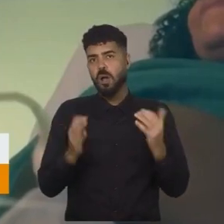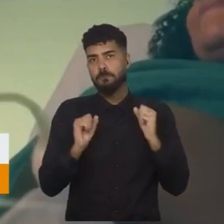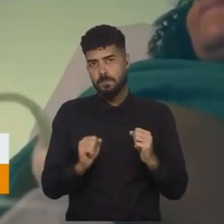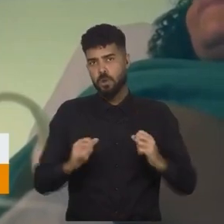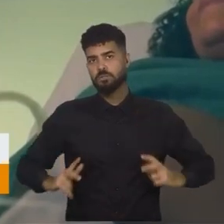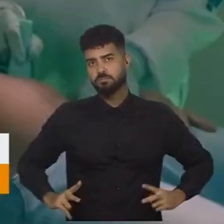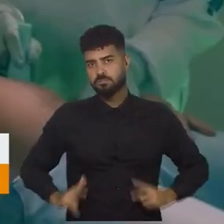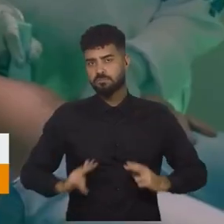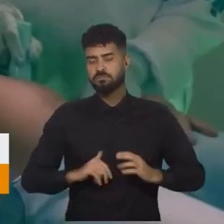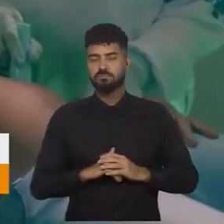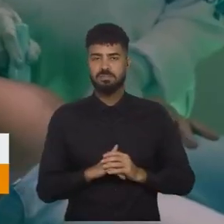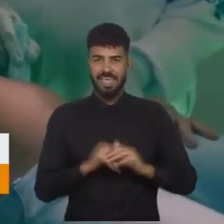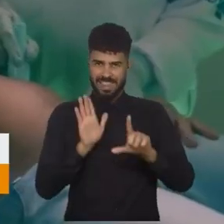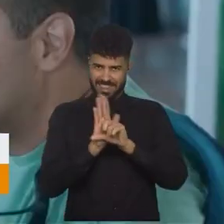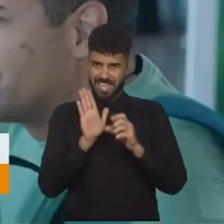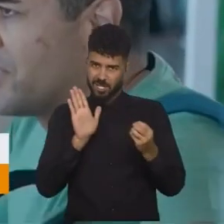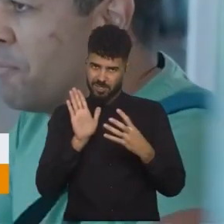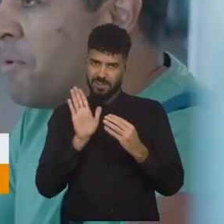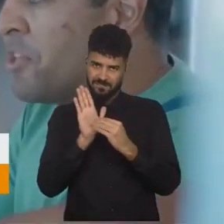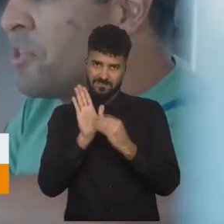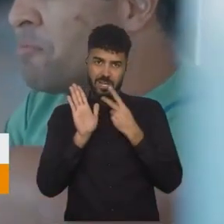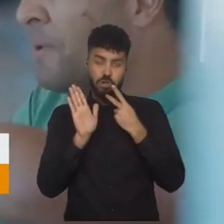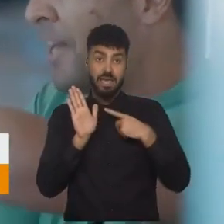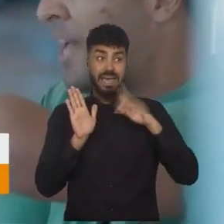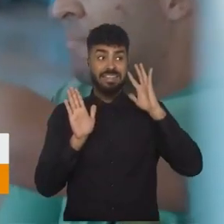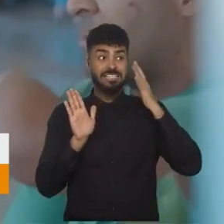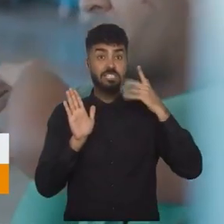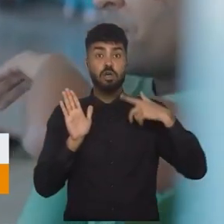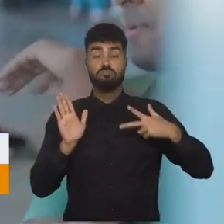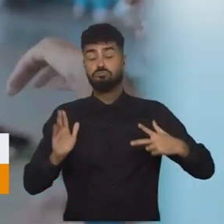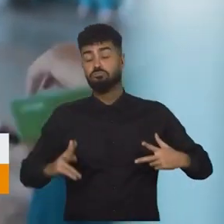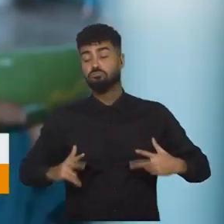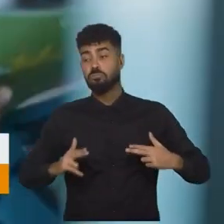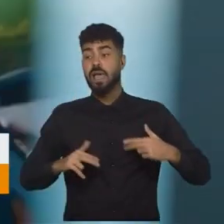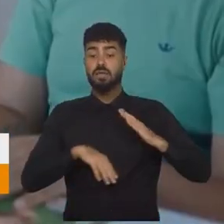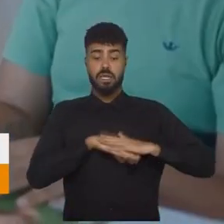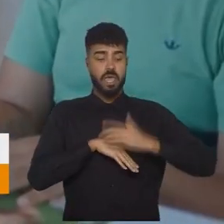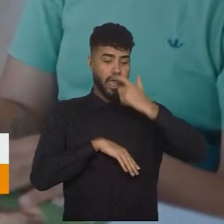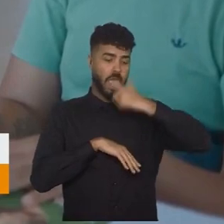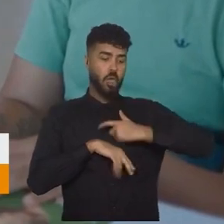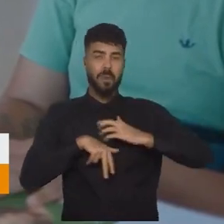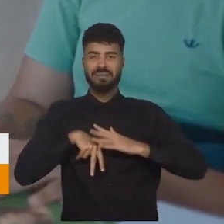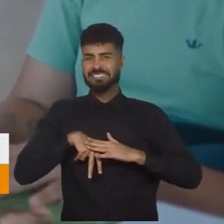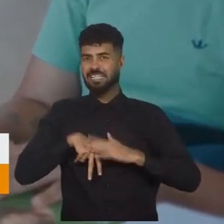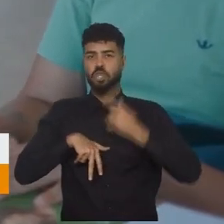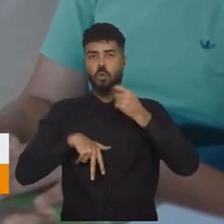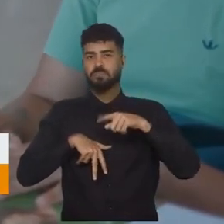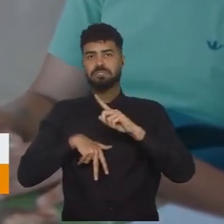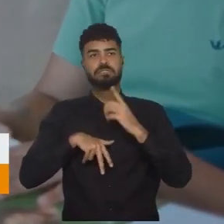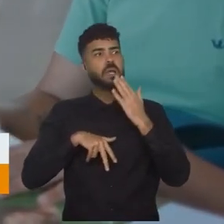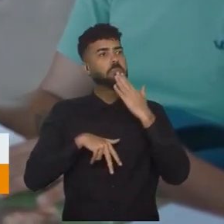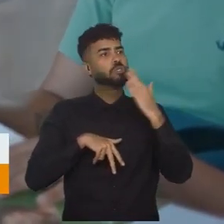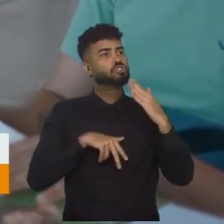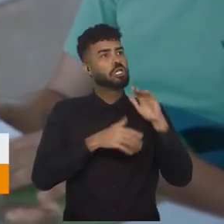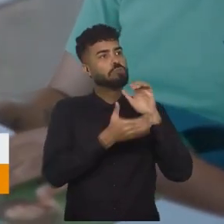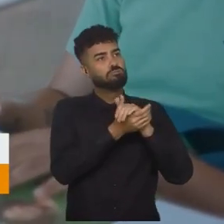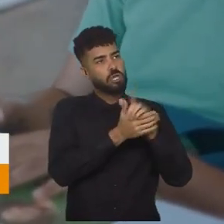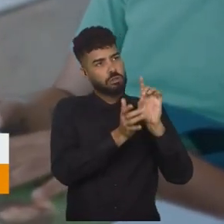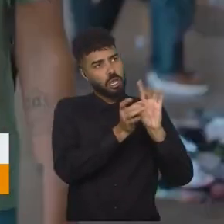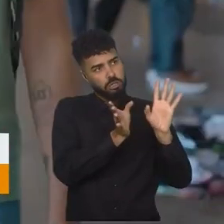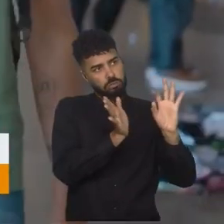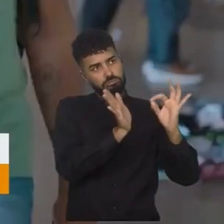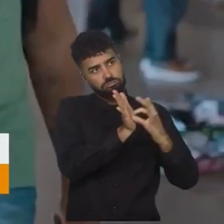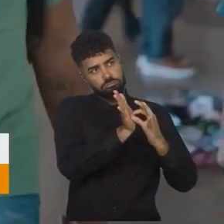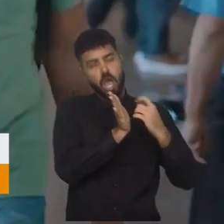que a decisão de fazer a cirurgia caberá unicamente ao paciente, sem a necessidade de autorização do